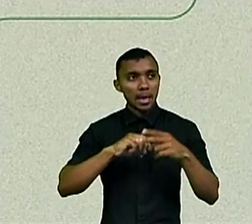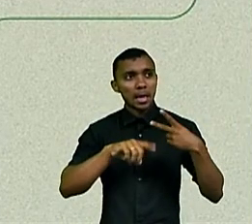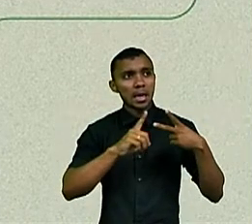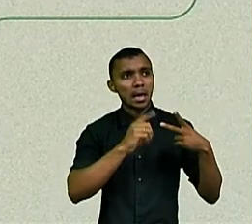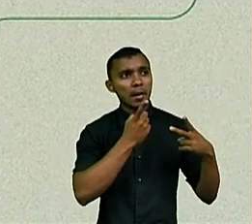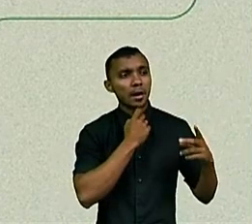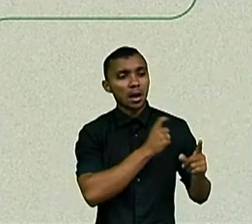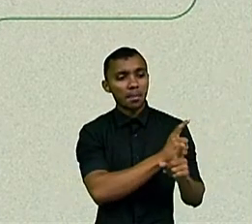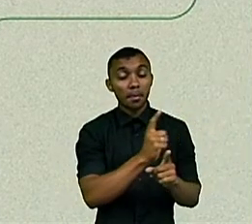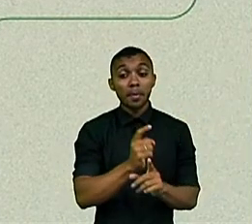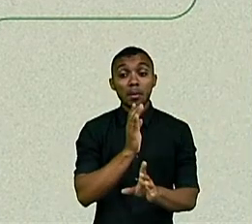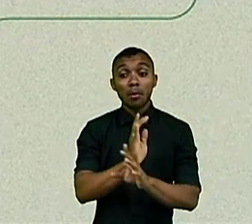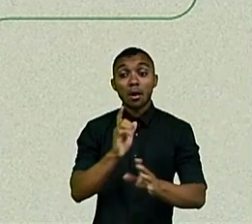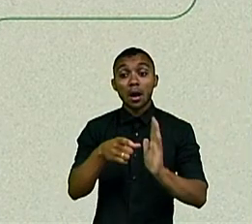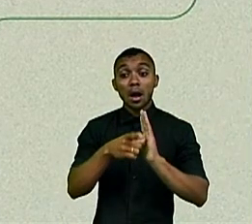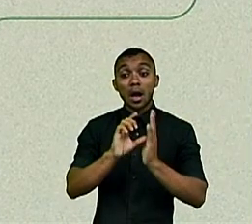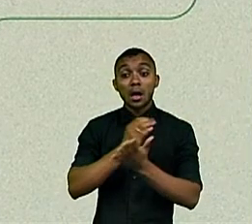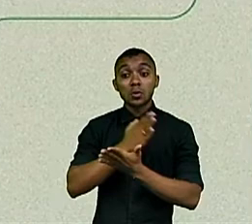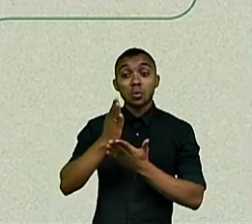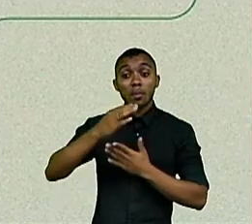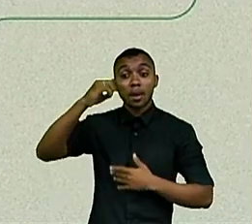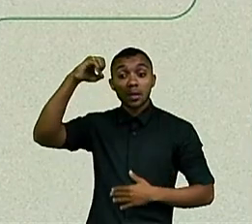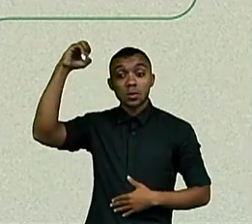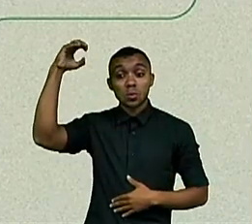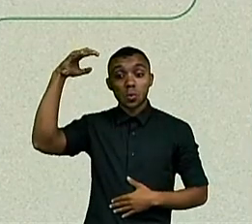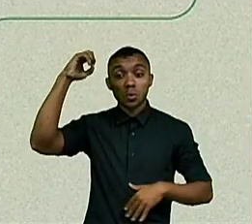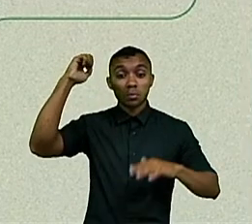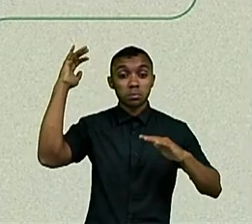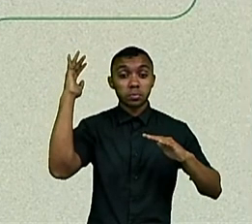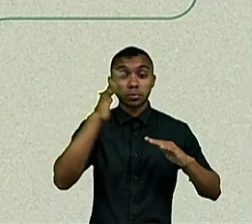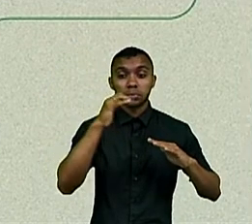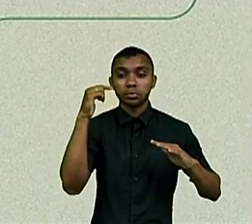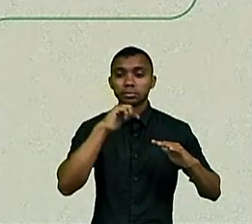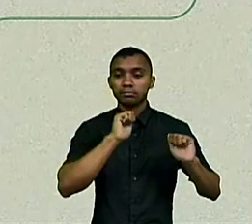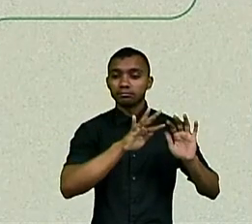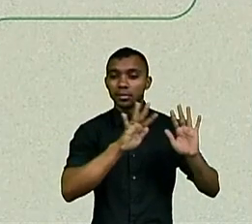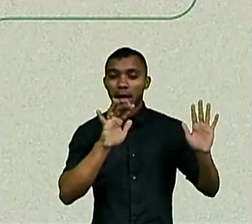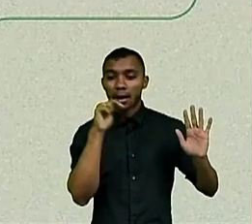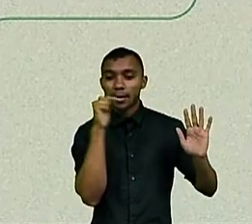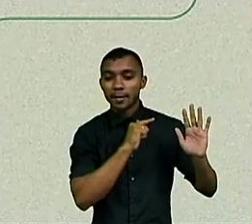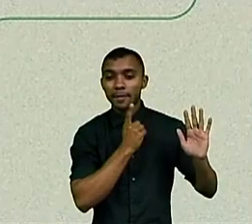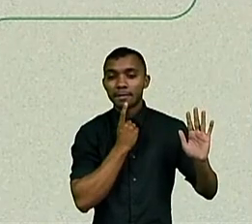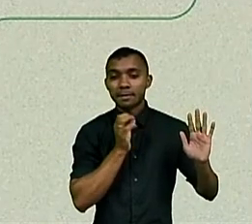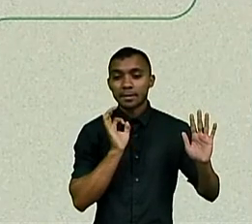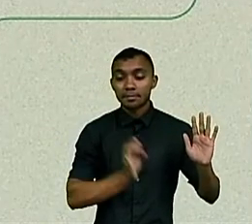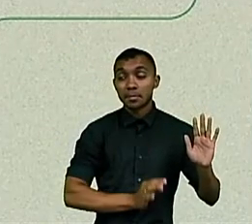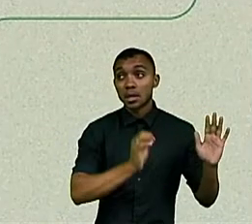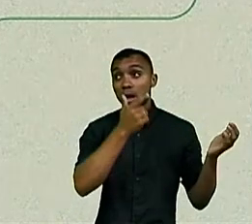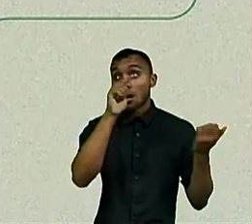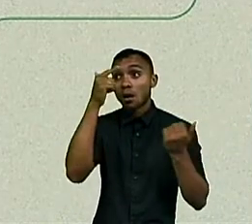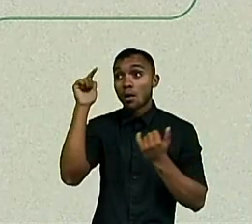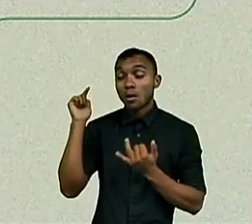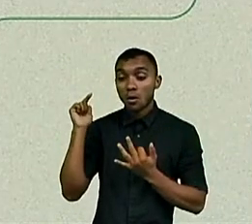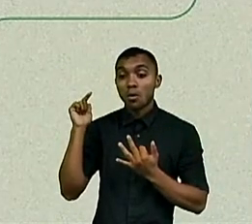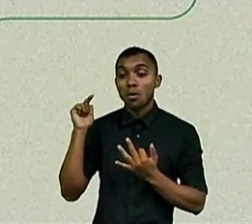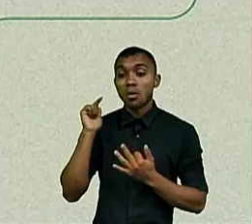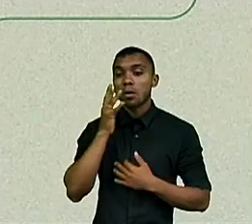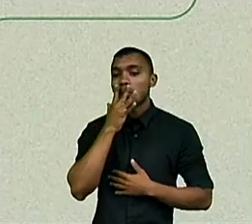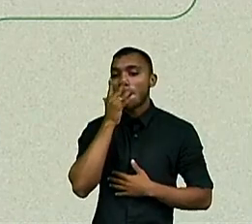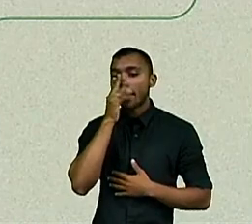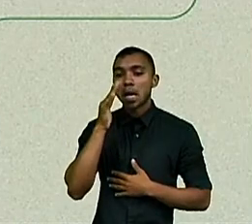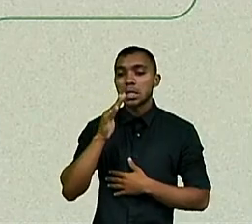a luz bate e reflete o vermelho as outras cores são absorvidas